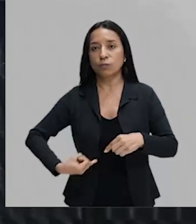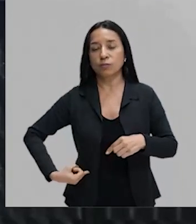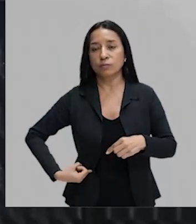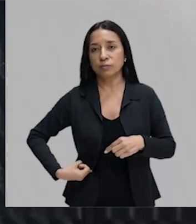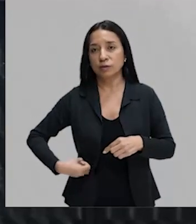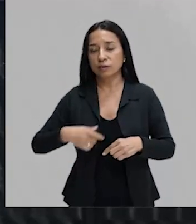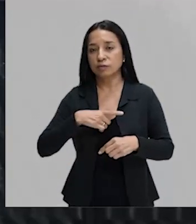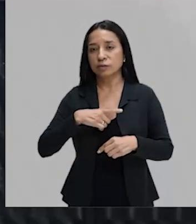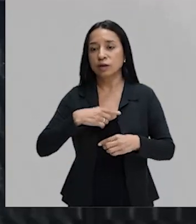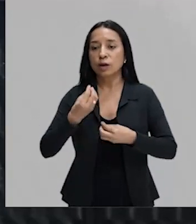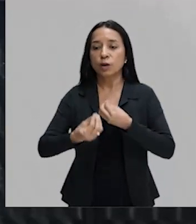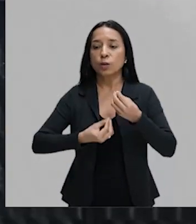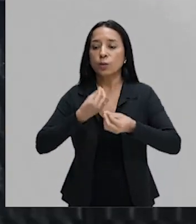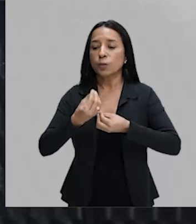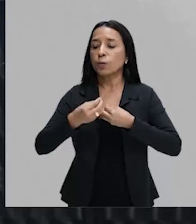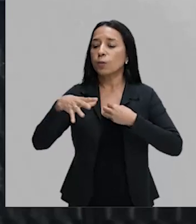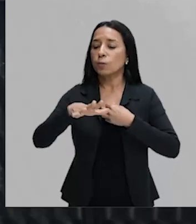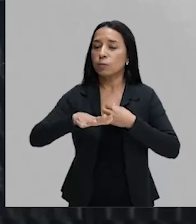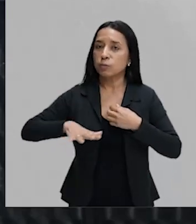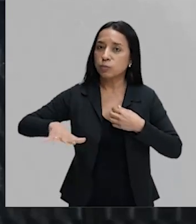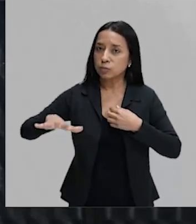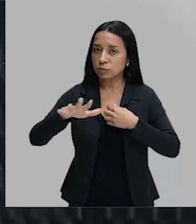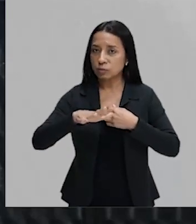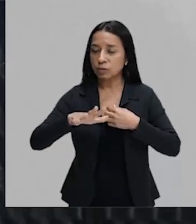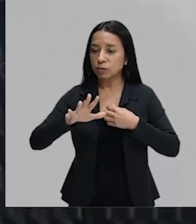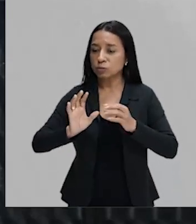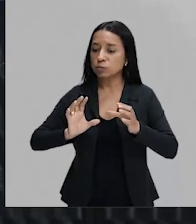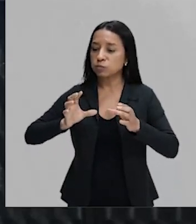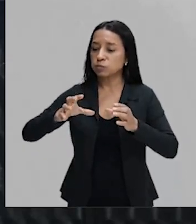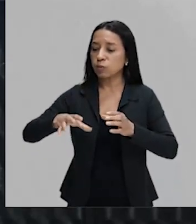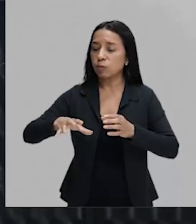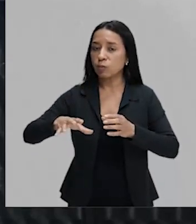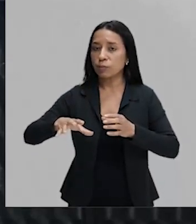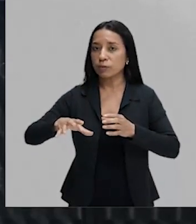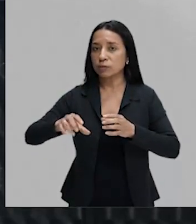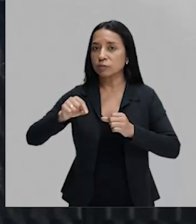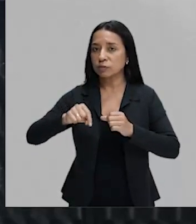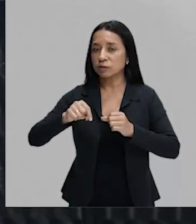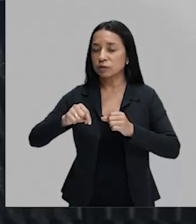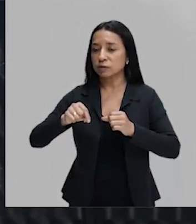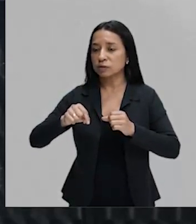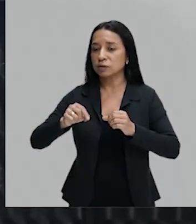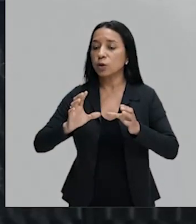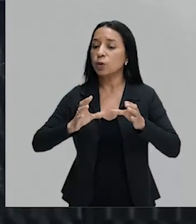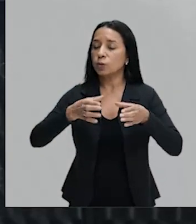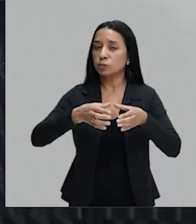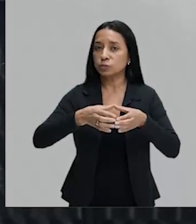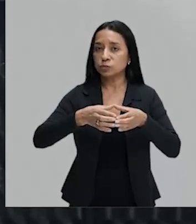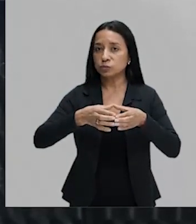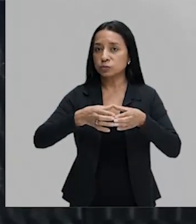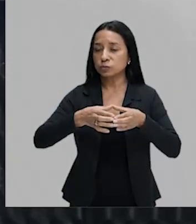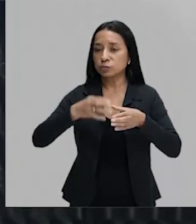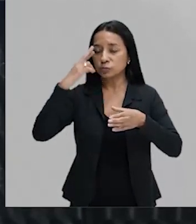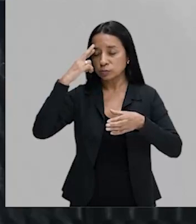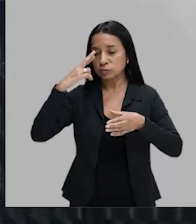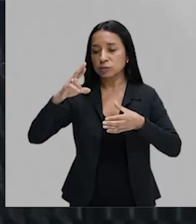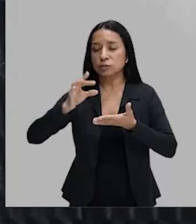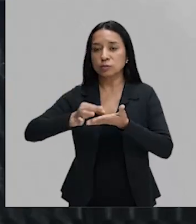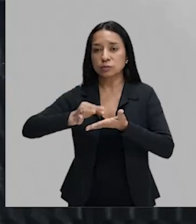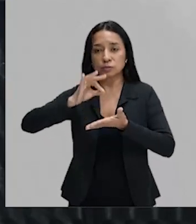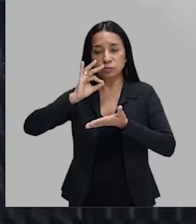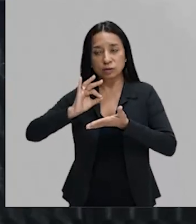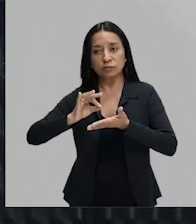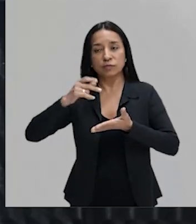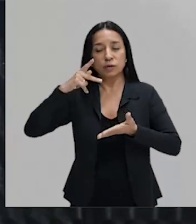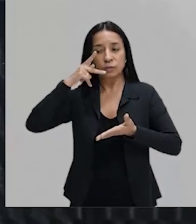temos como espaço político, ocupando o Império, os setores ali dos senhores do café do Vale